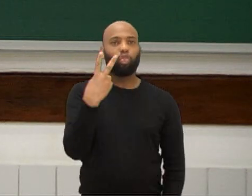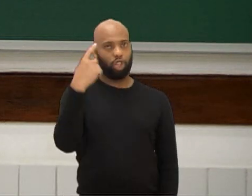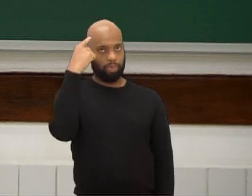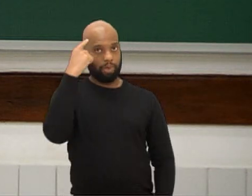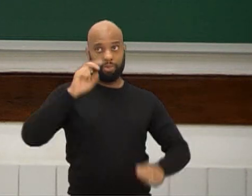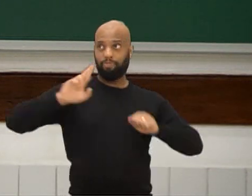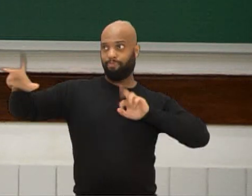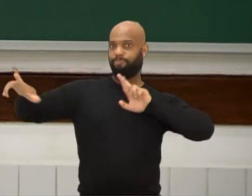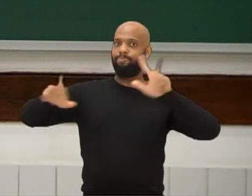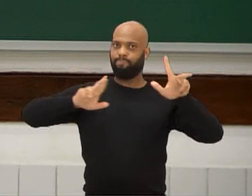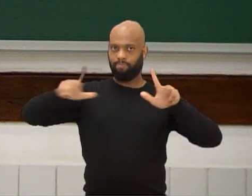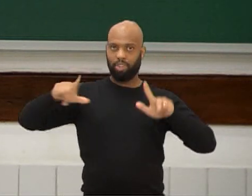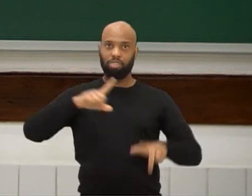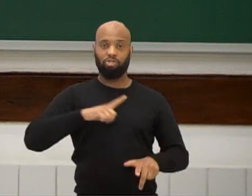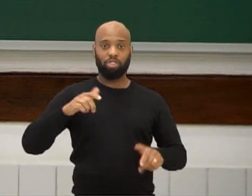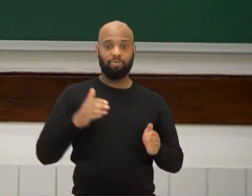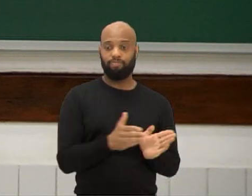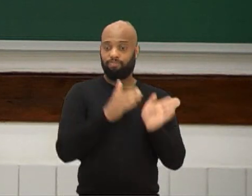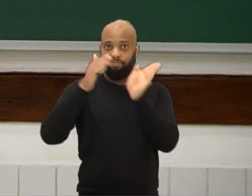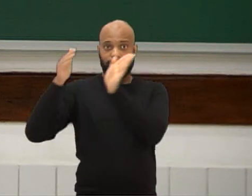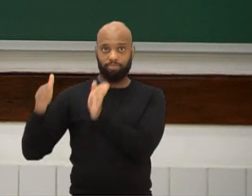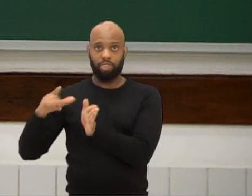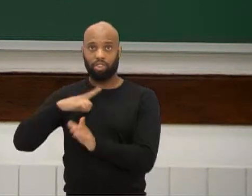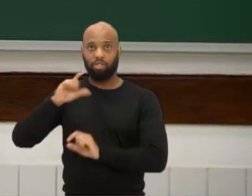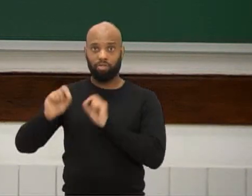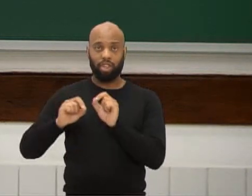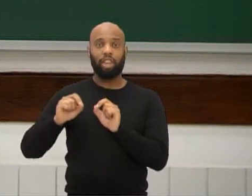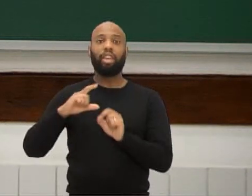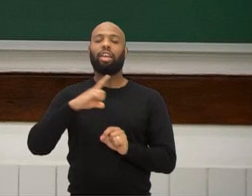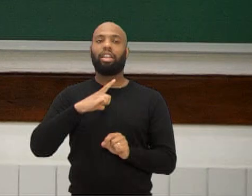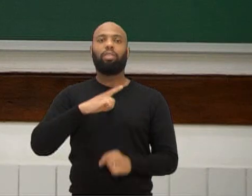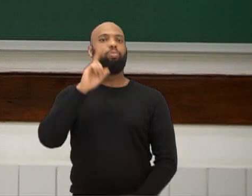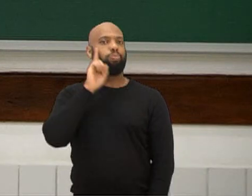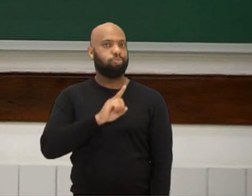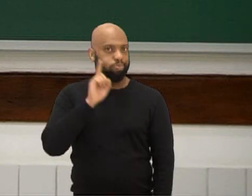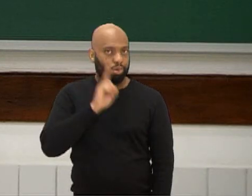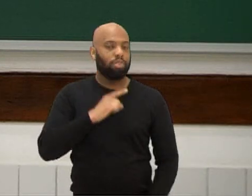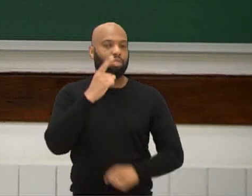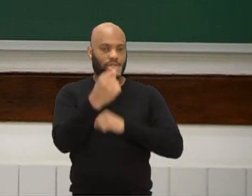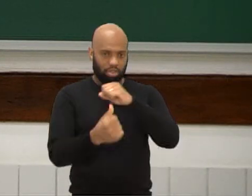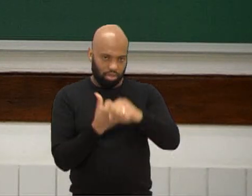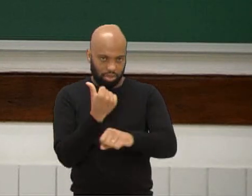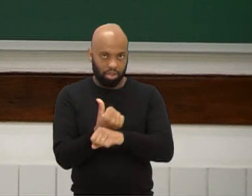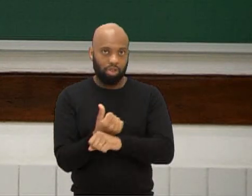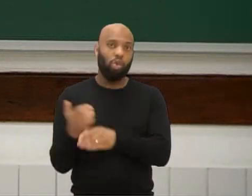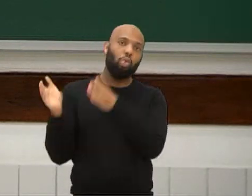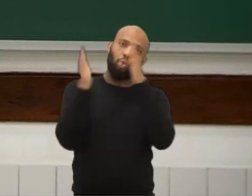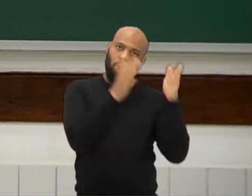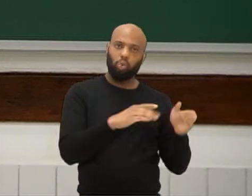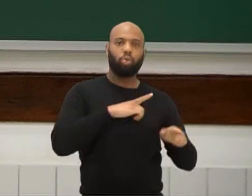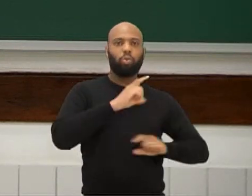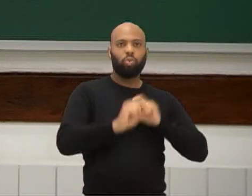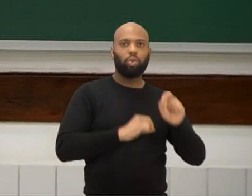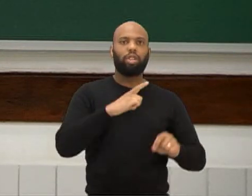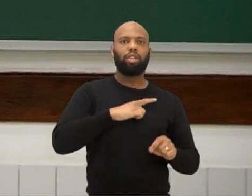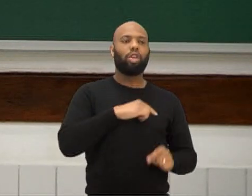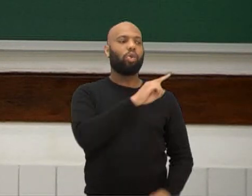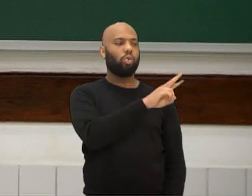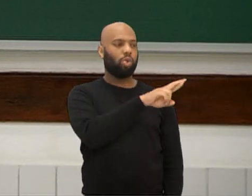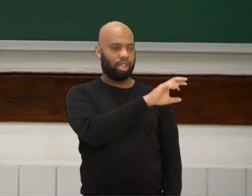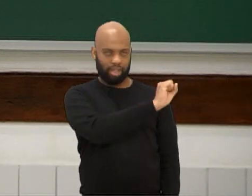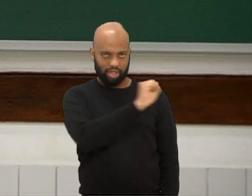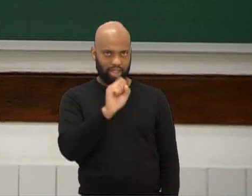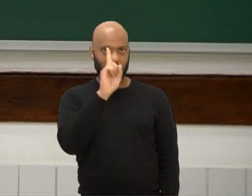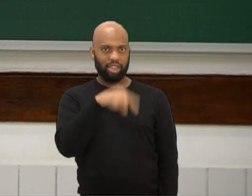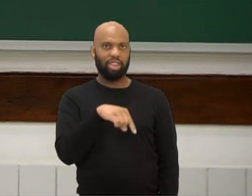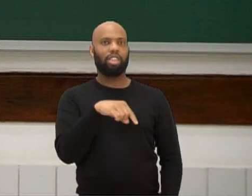bastante diferentes. De um lado, nós temos os Estados Unidos, capitalista, e do outro lado nós temos a União